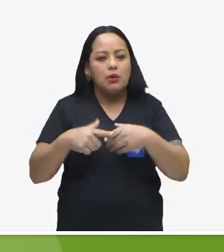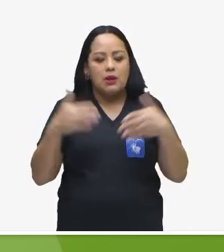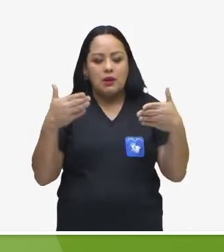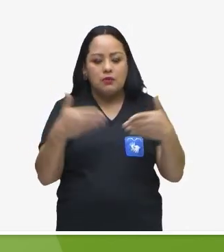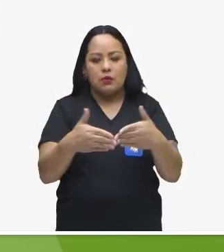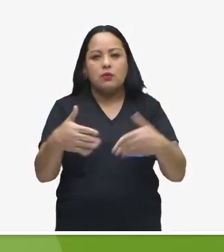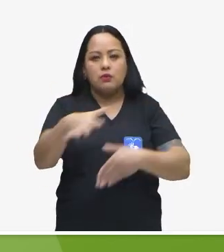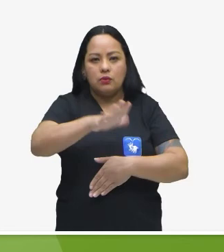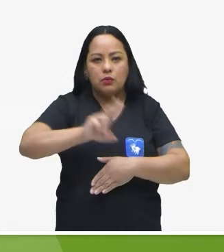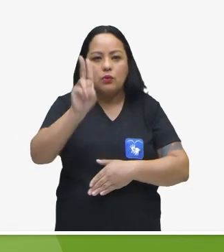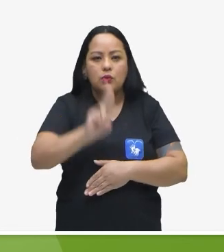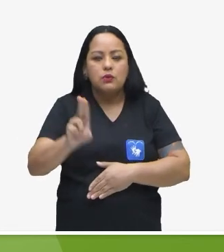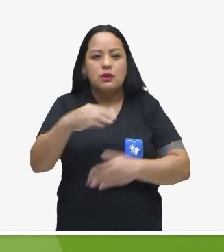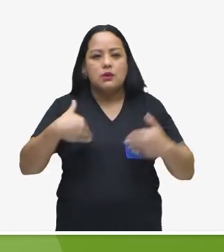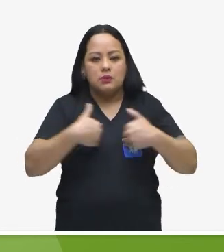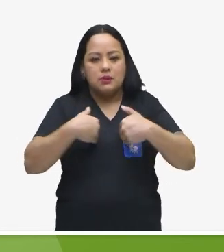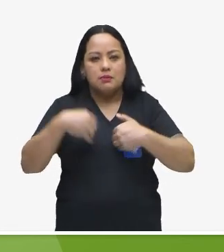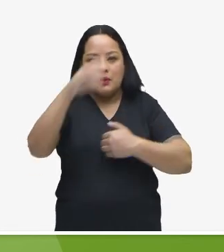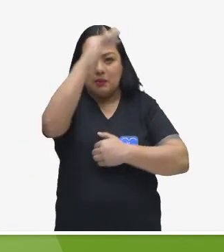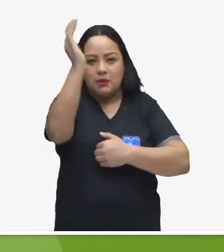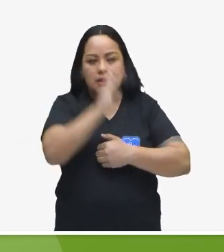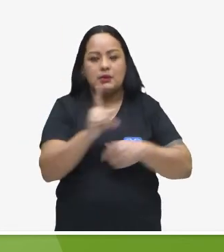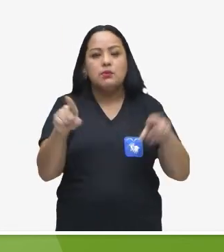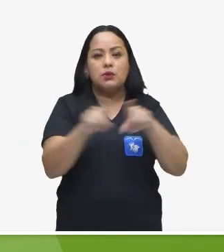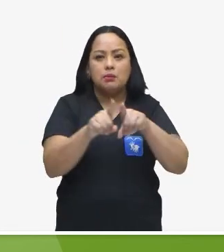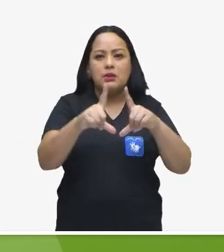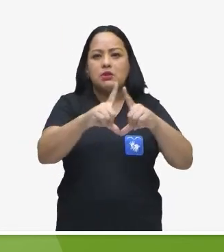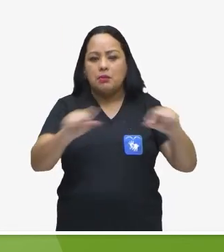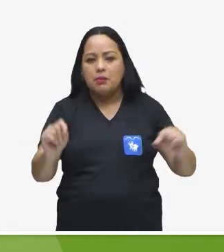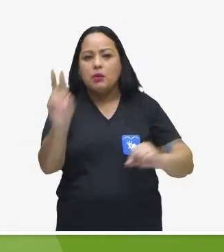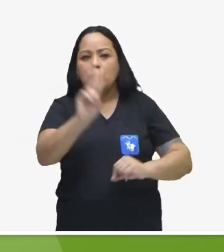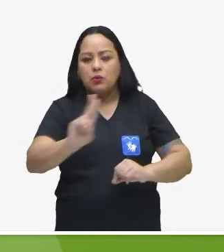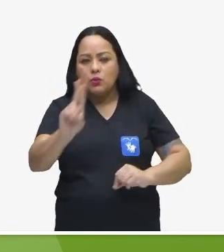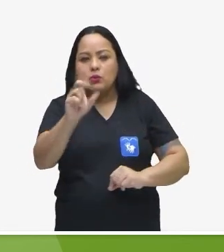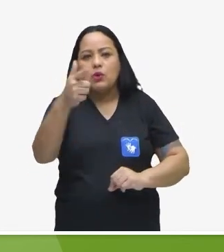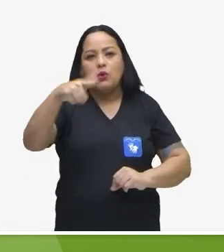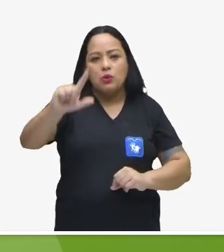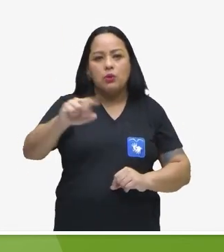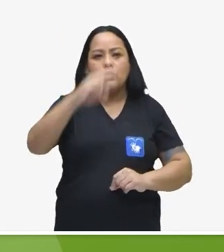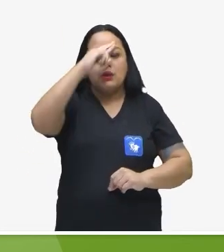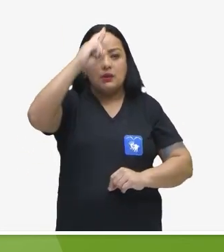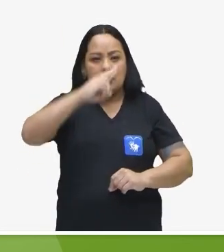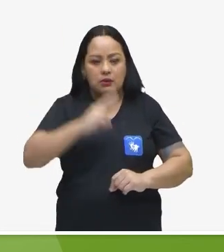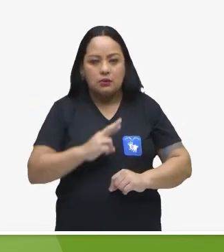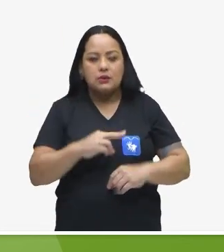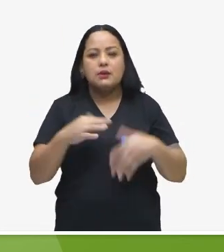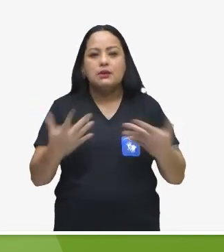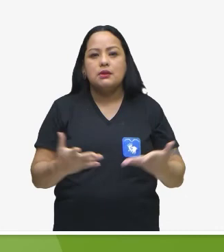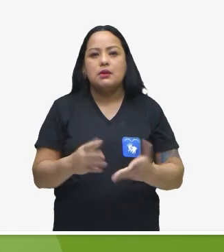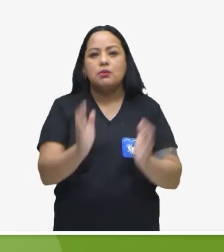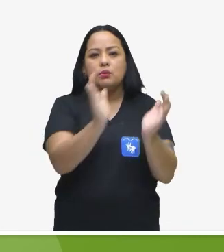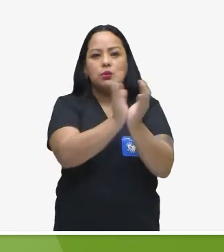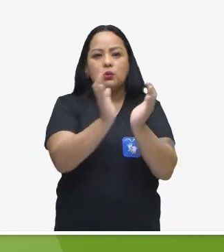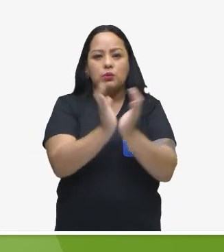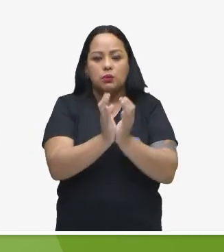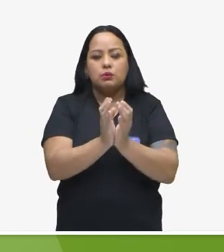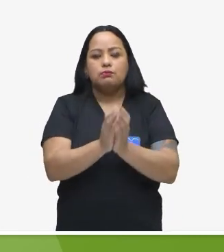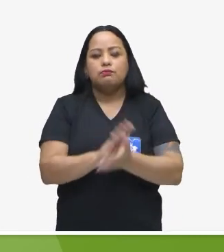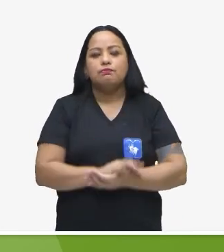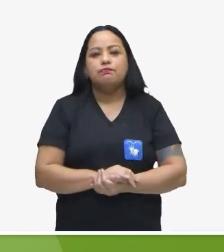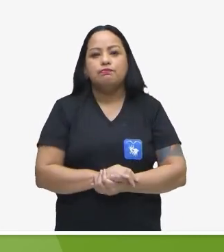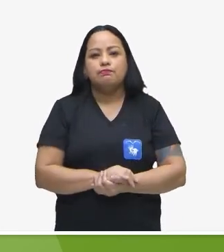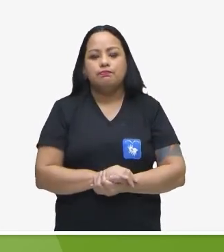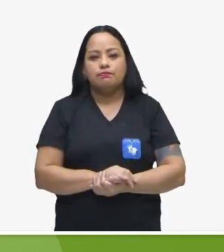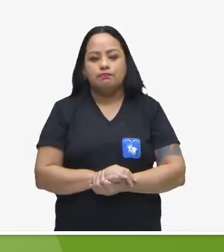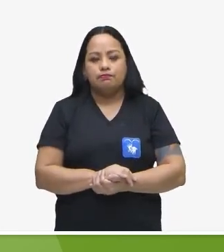vai ser utilizada também por uma pessoa lá no Japão, ou outra pessoa lá na Rússia. Então, vai ser uma classificação única,